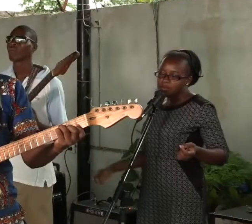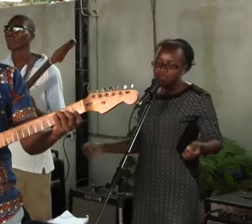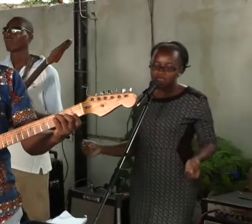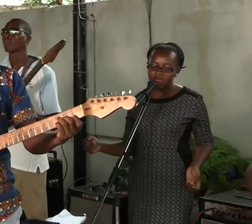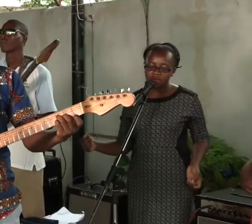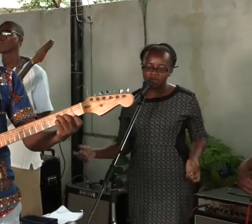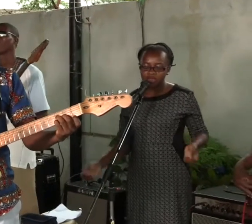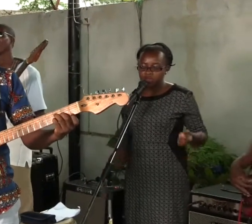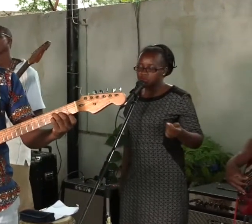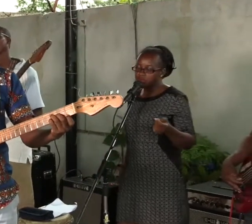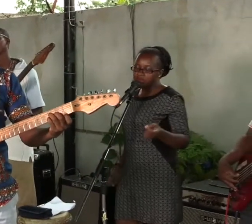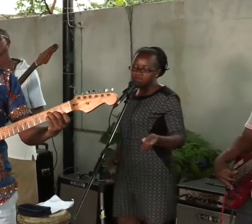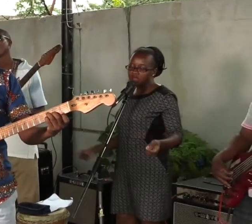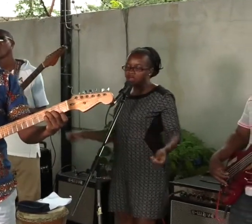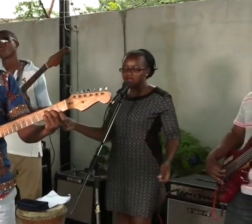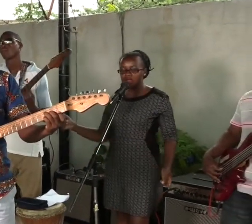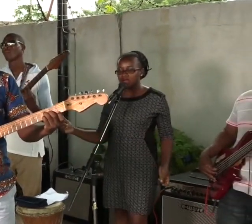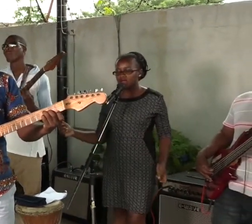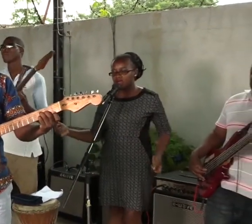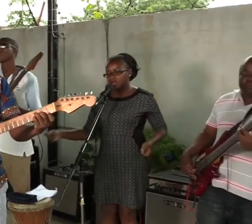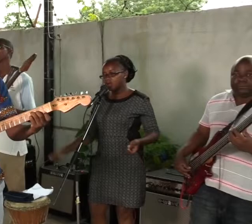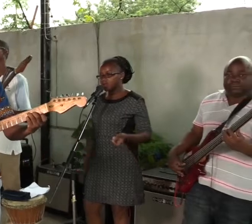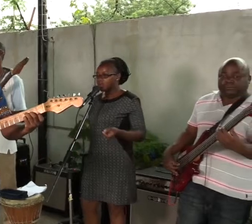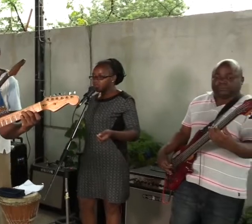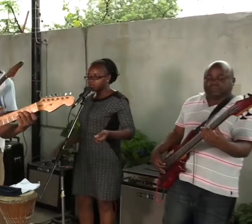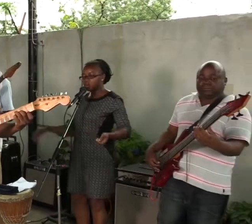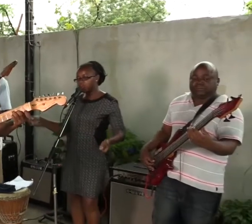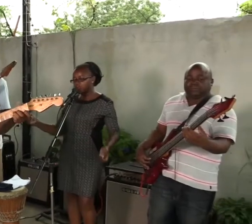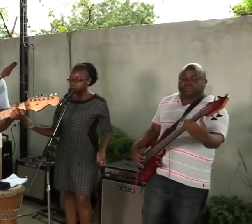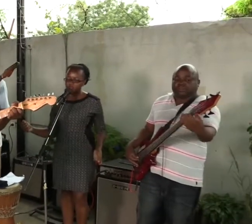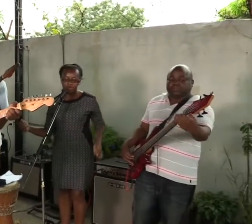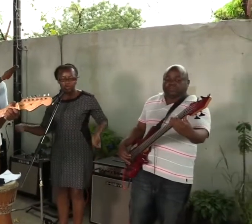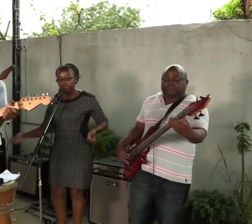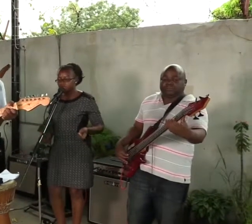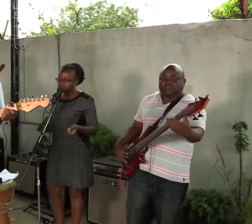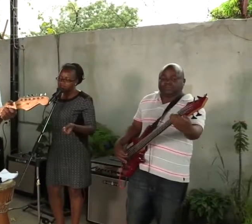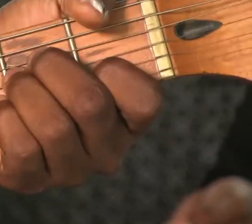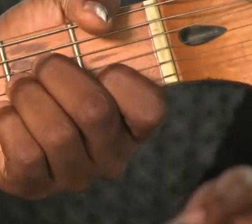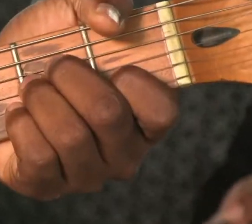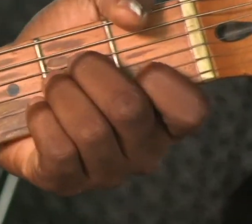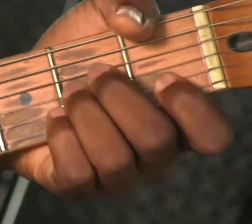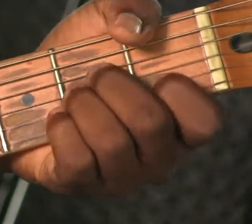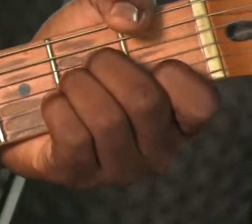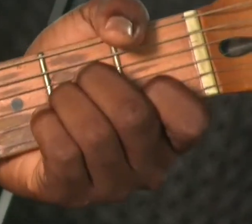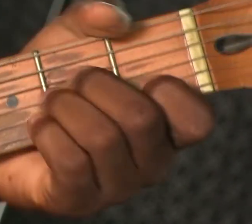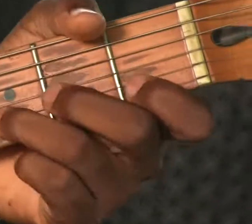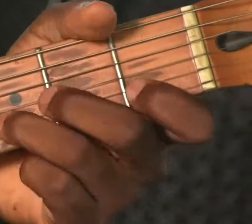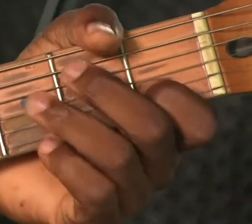Minha mão na tua mão De coração para coração